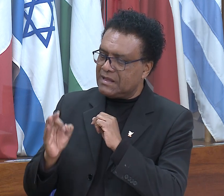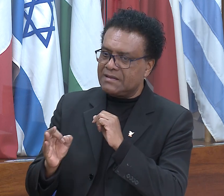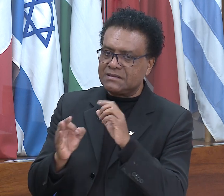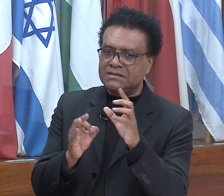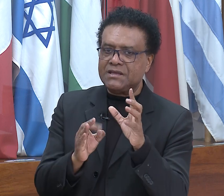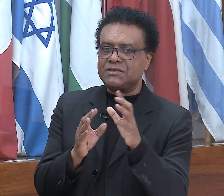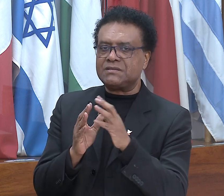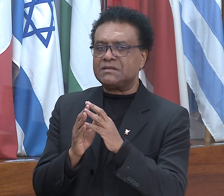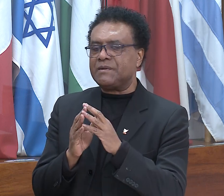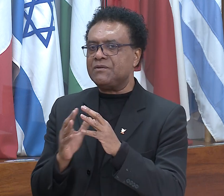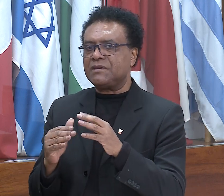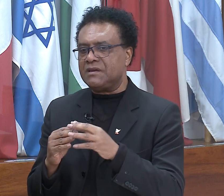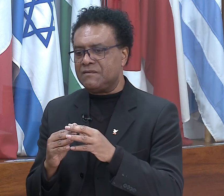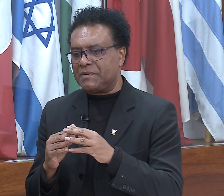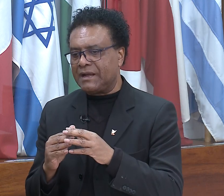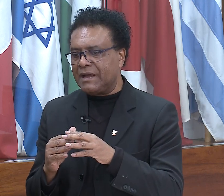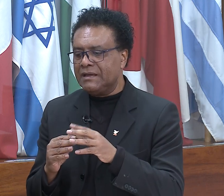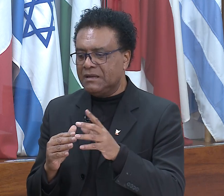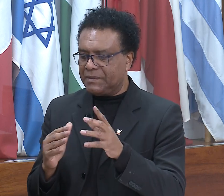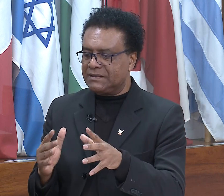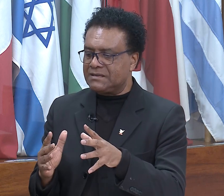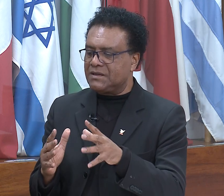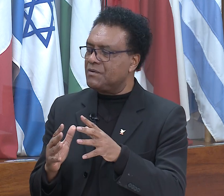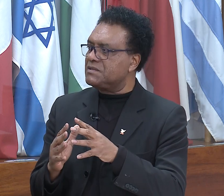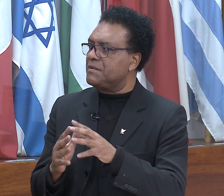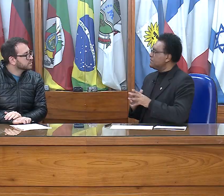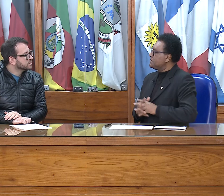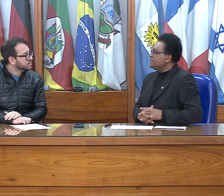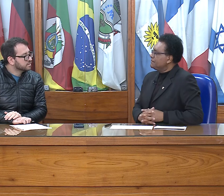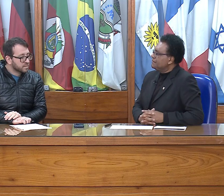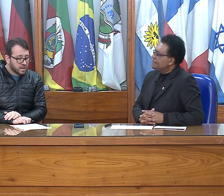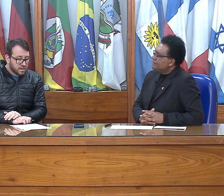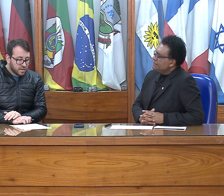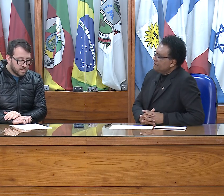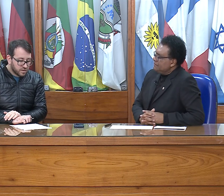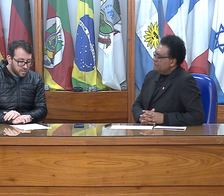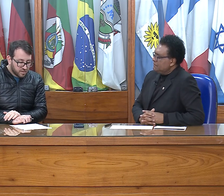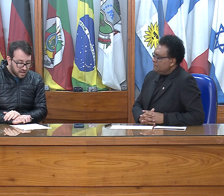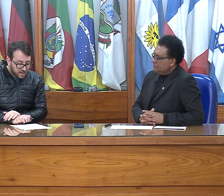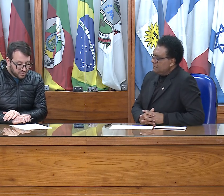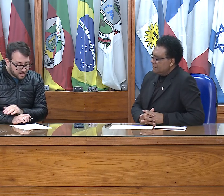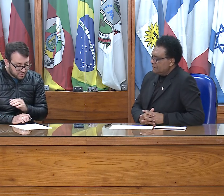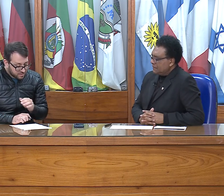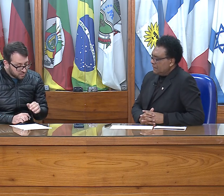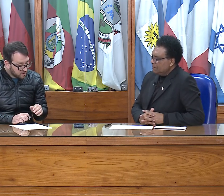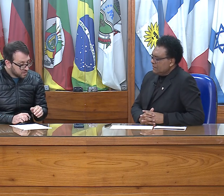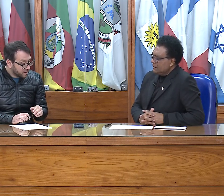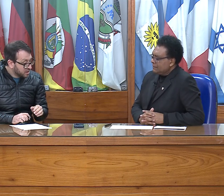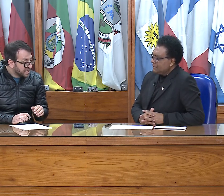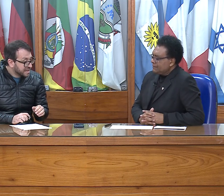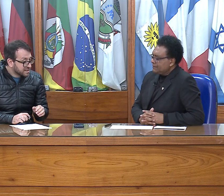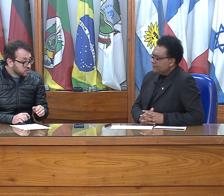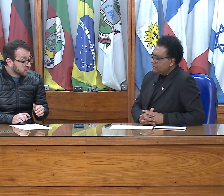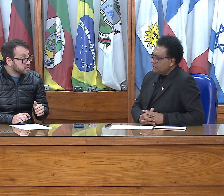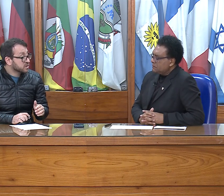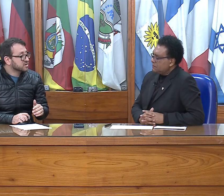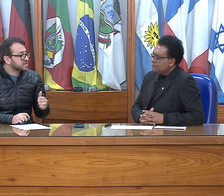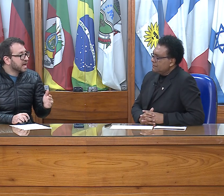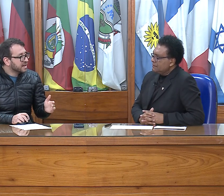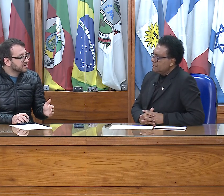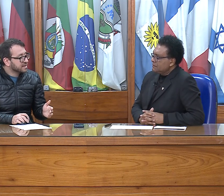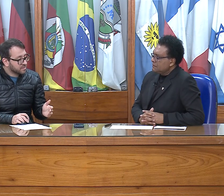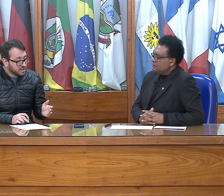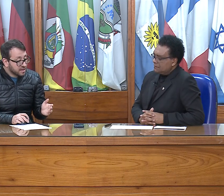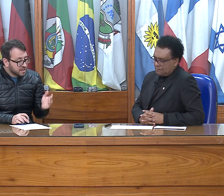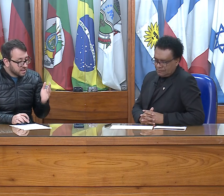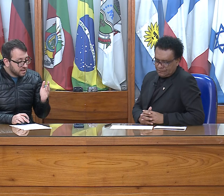das entidades que em Santa Maria queira vir para cá para trazer conhecimento Eletro Paulo Ricardo com os professores